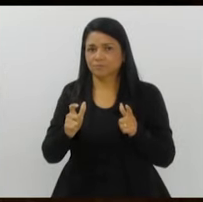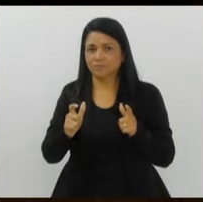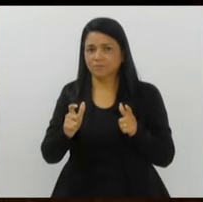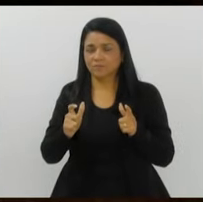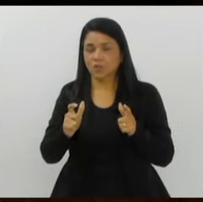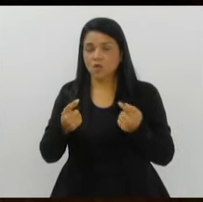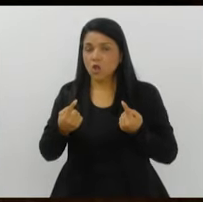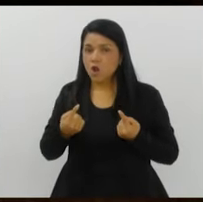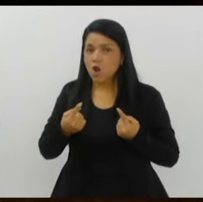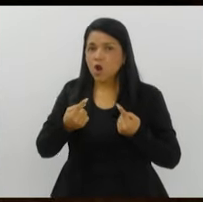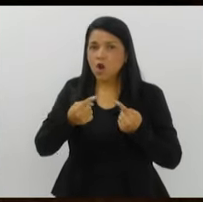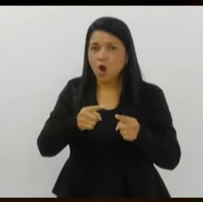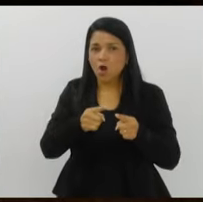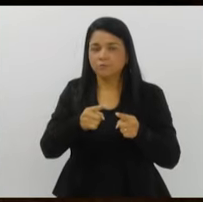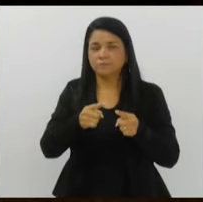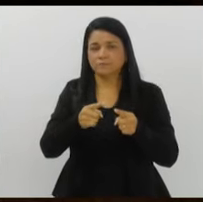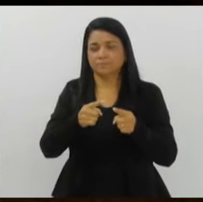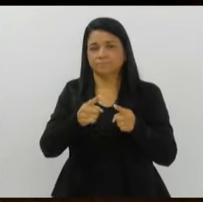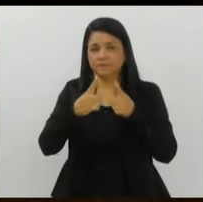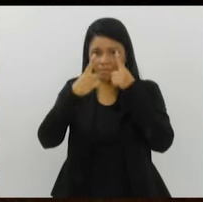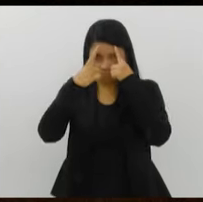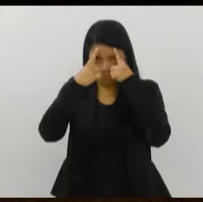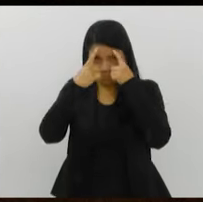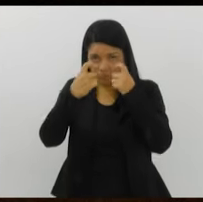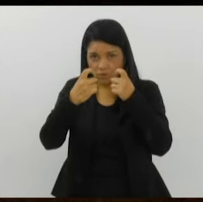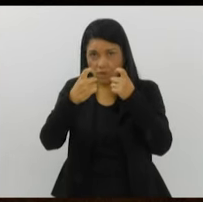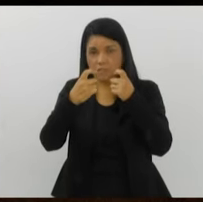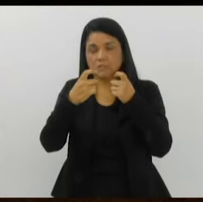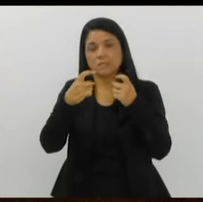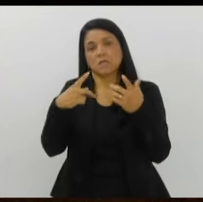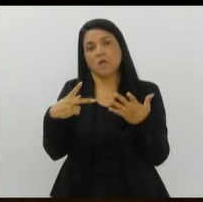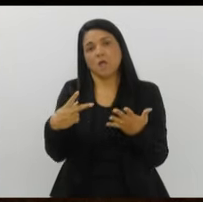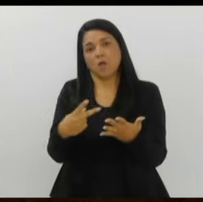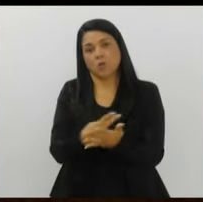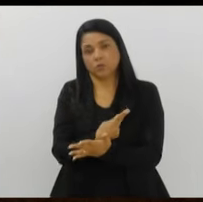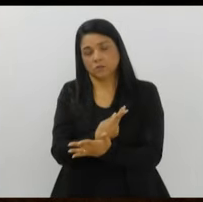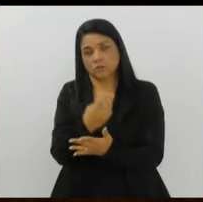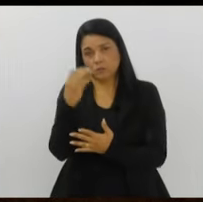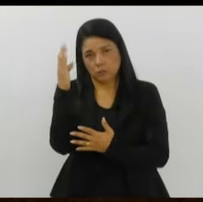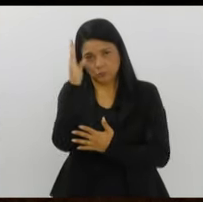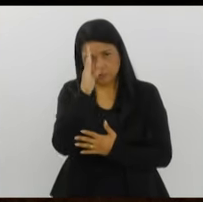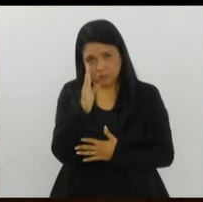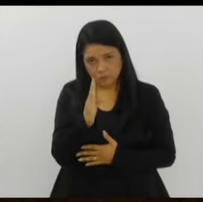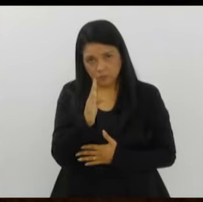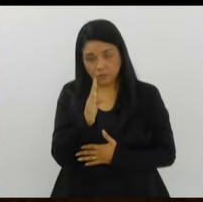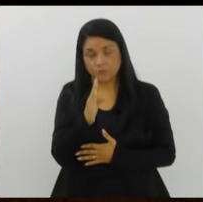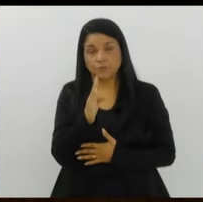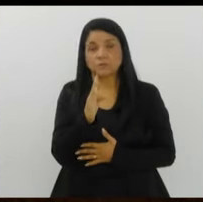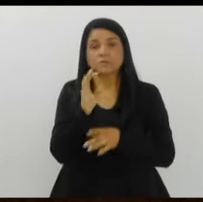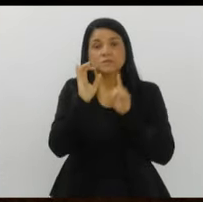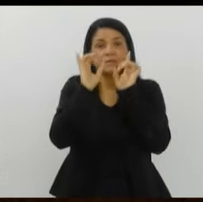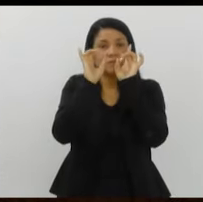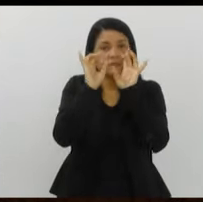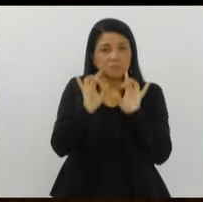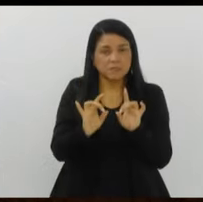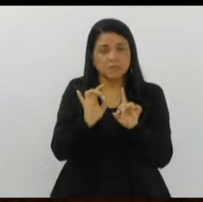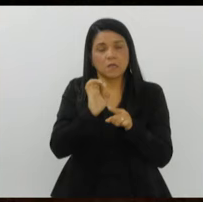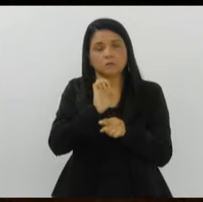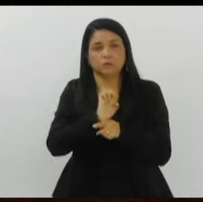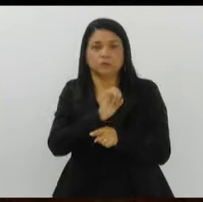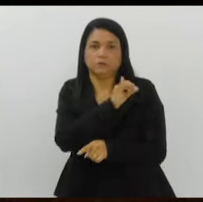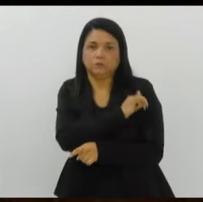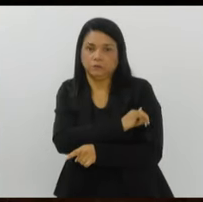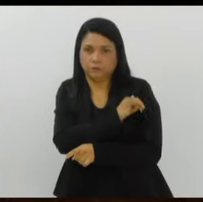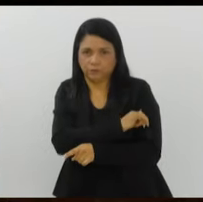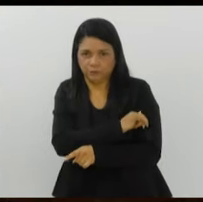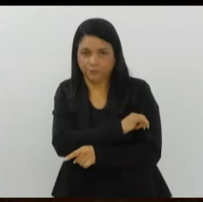contra esse tipo de barbaridade que vem acontecendo no nosso país, em especial do nosso Estado.